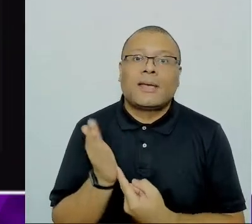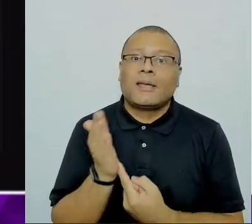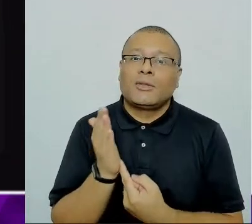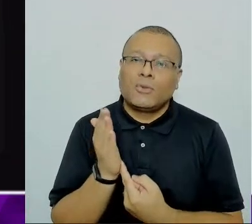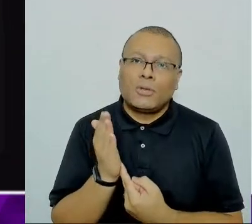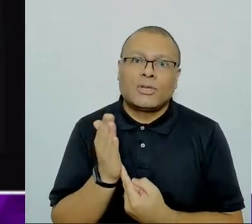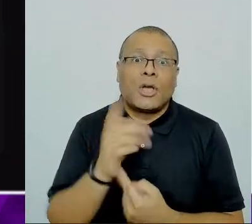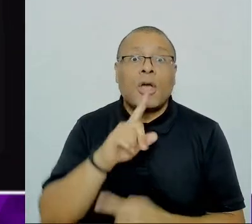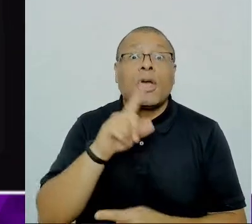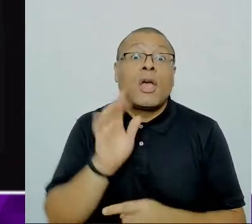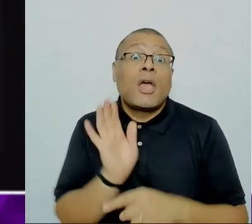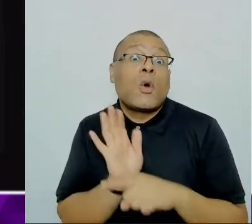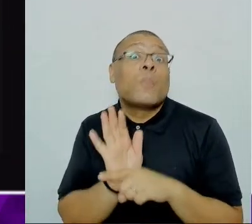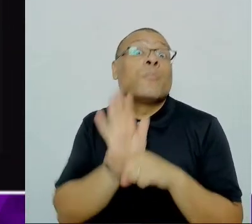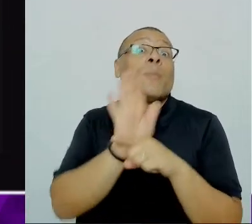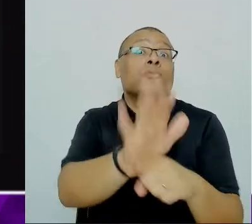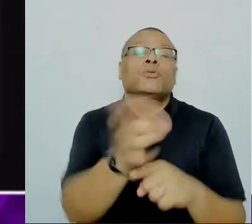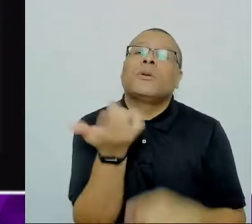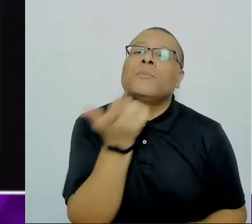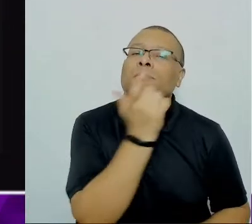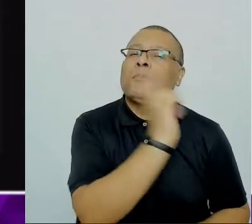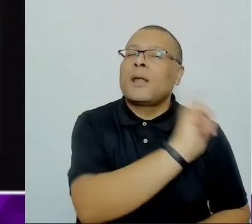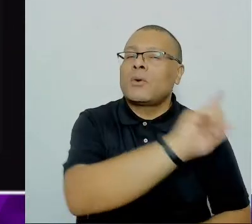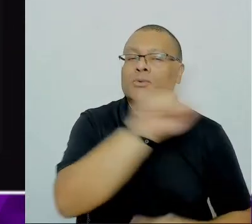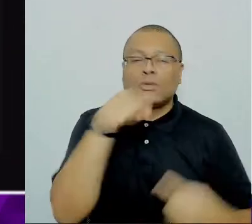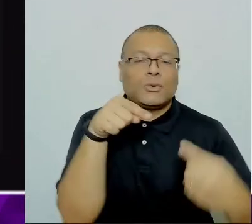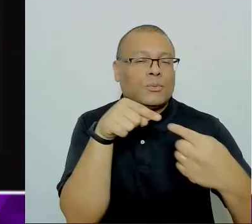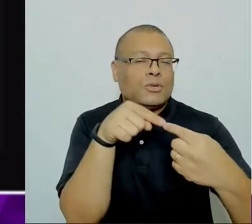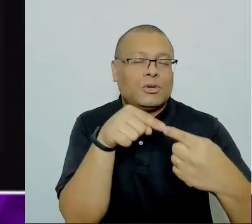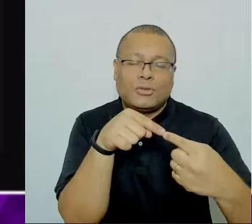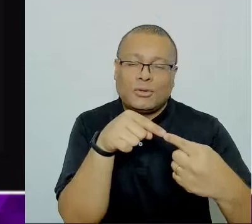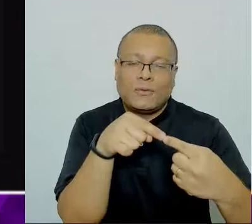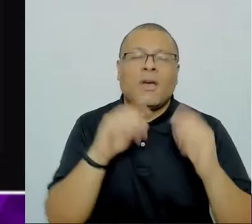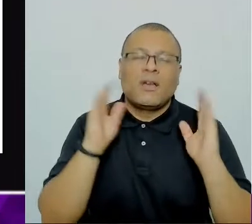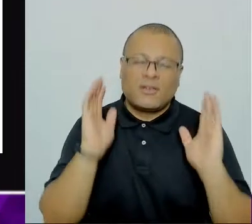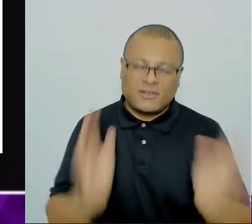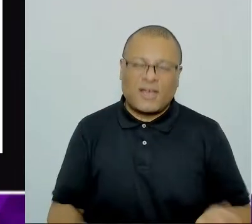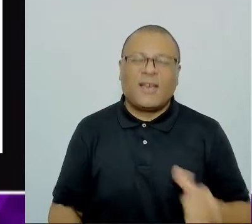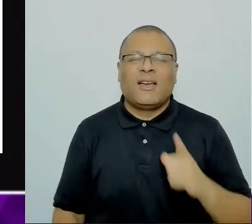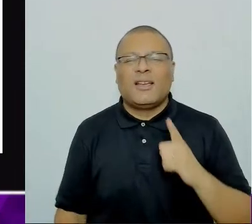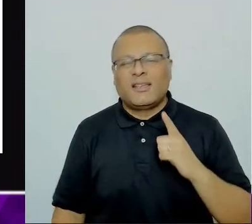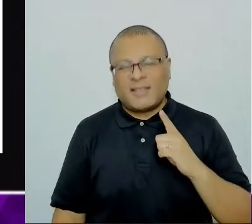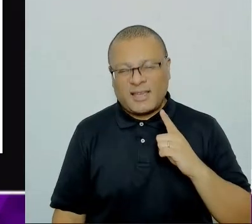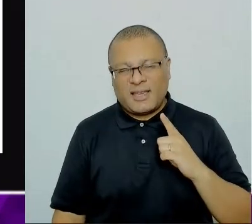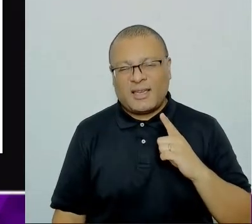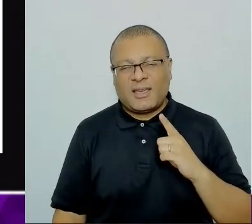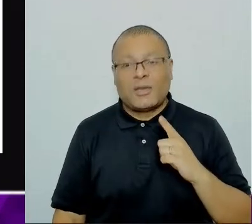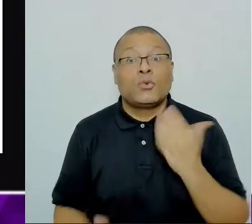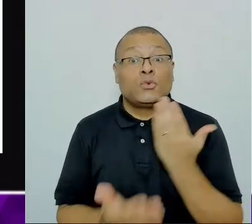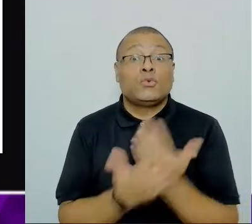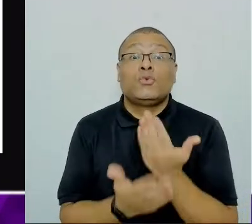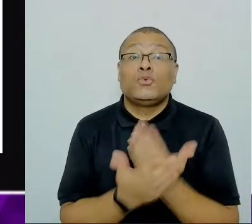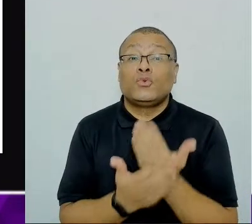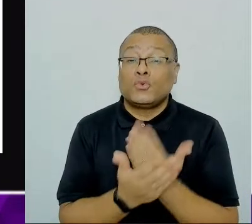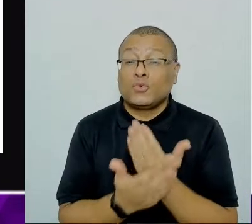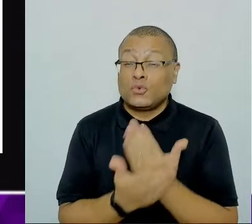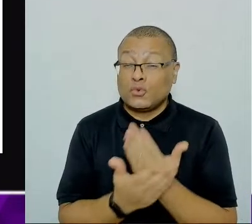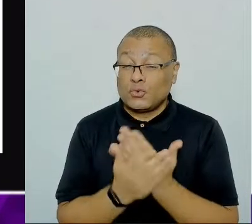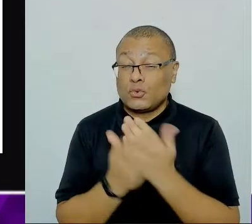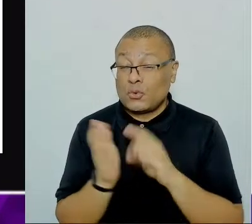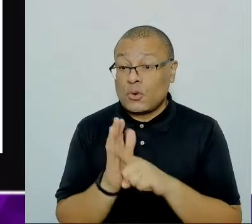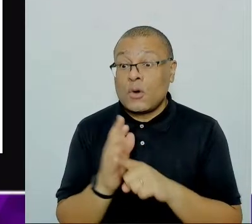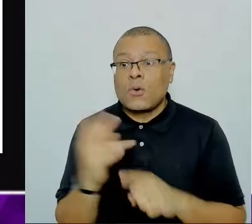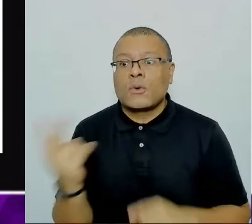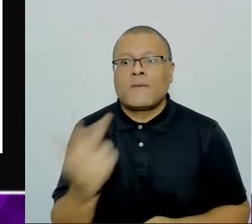gente falou aqui para vocês, que o que já apareceu de estudos, né? O que é mais